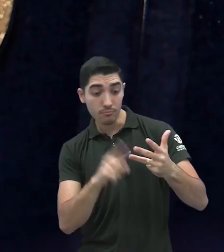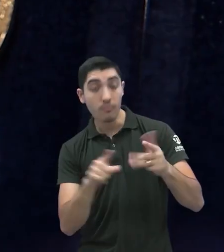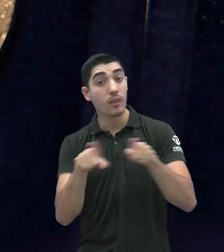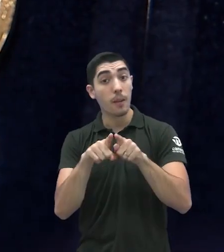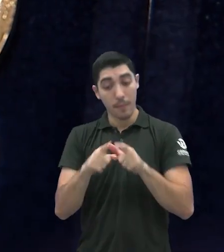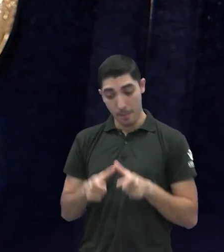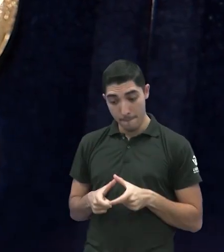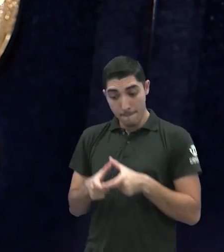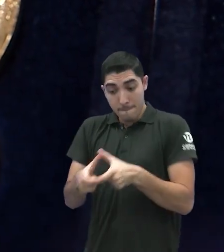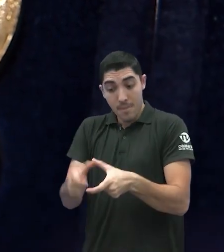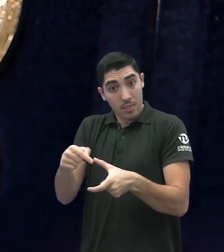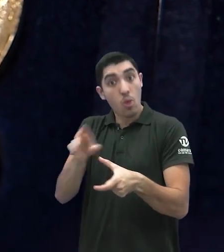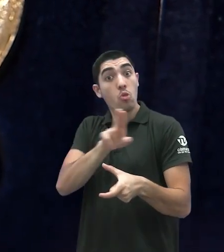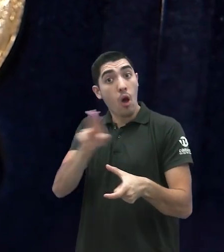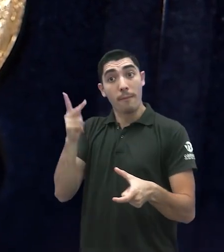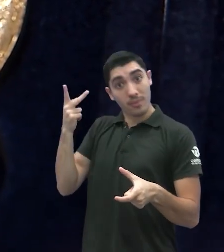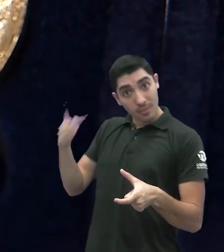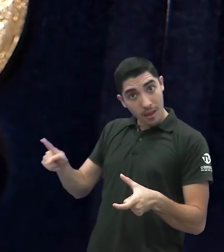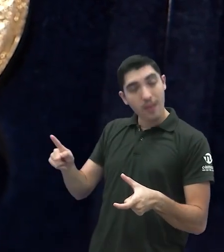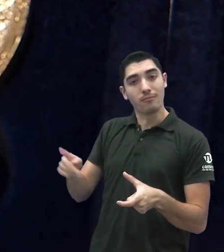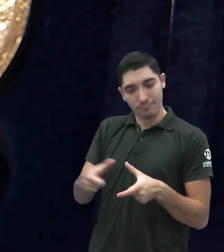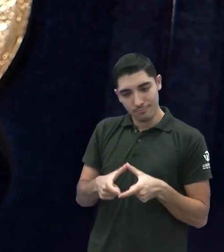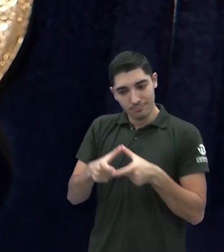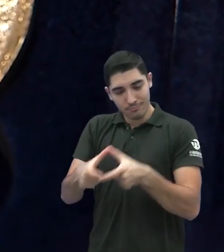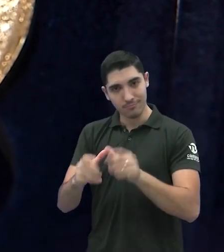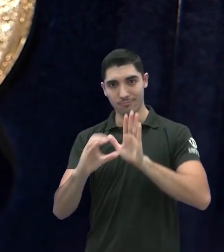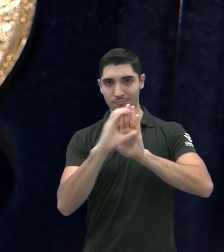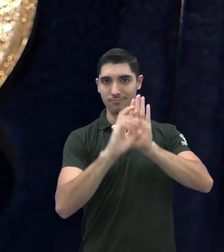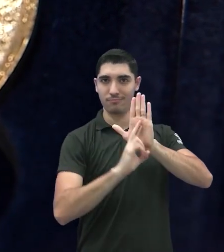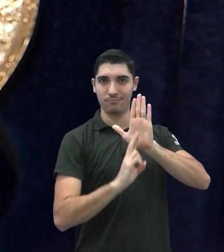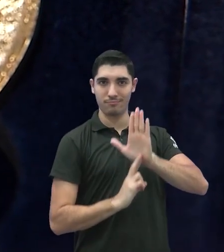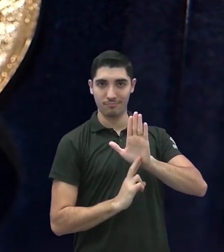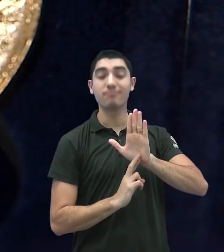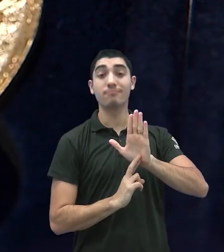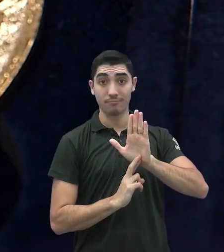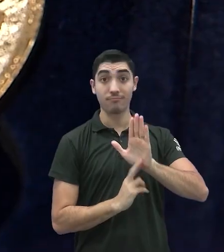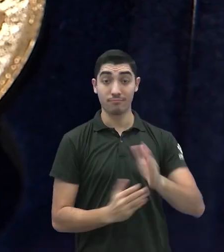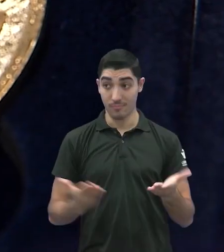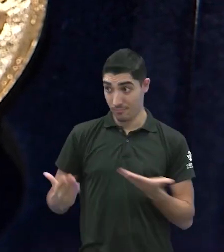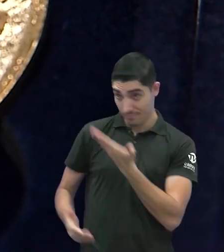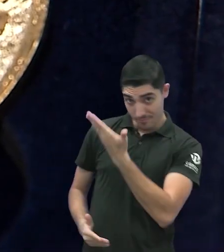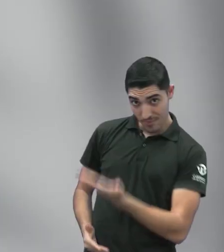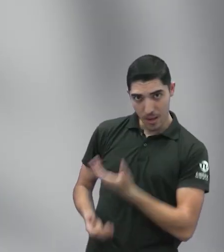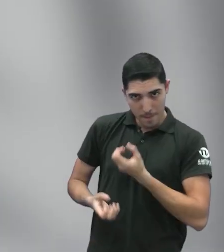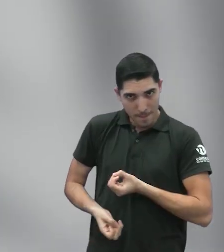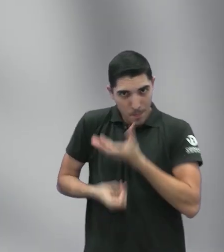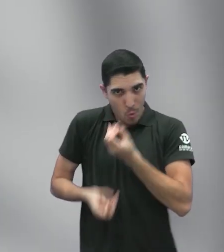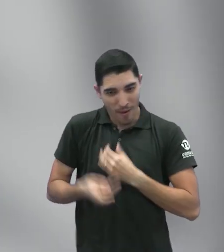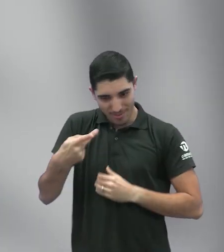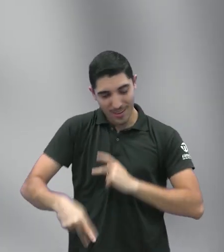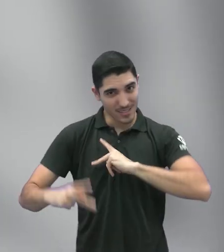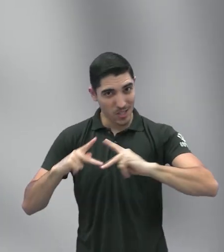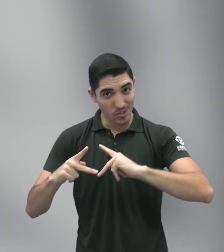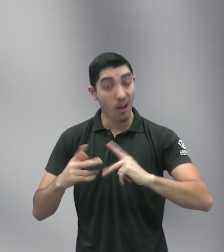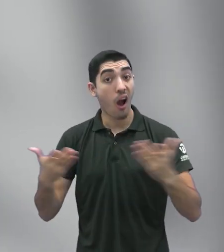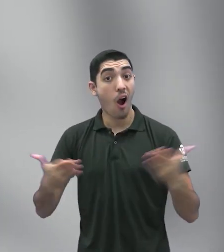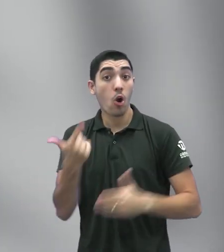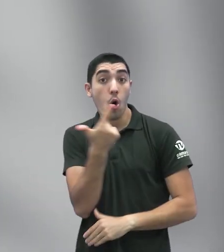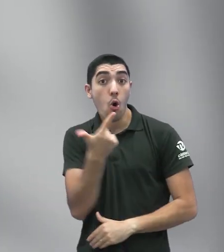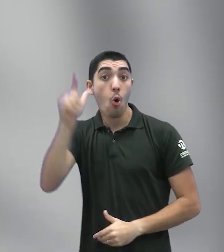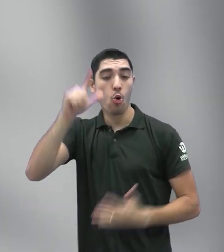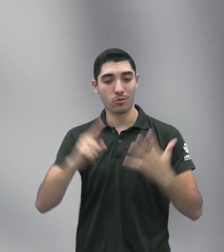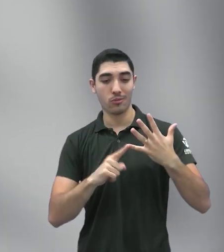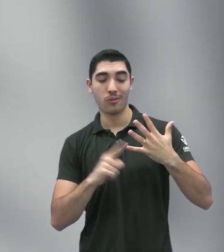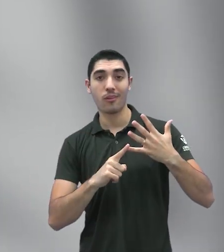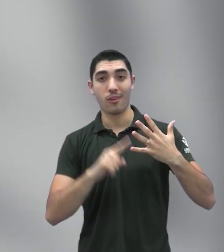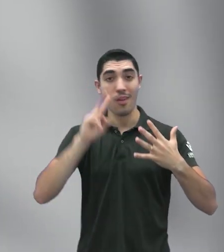Municipal. Até mesmo uma honraria da Câmara leva o nome dele, a Medalha Cassiano Ricardo. Agora, este poeta